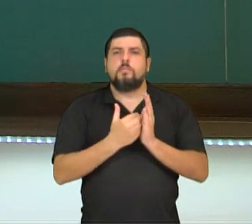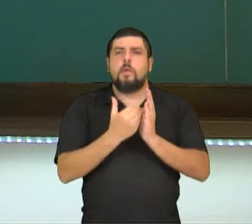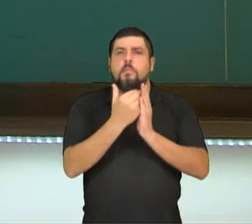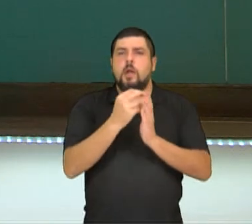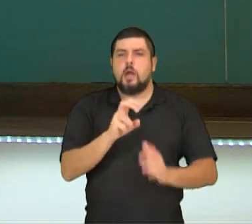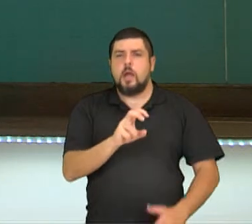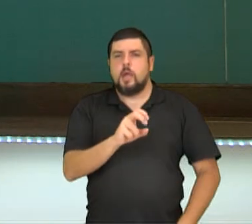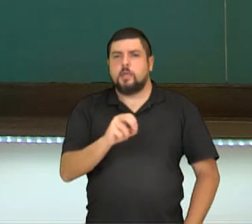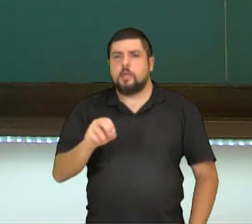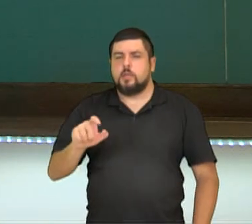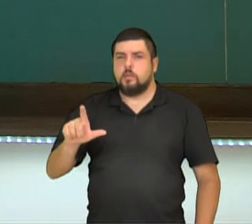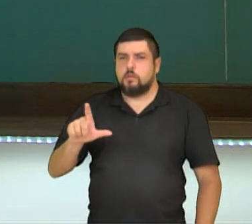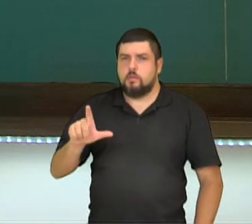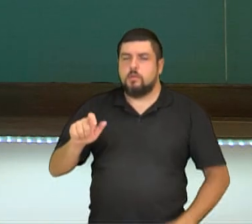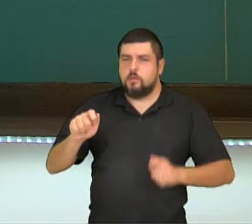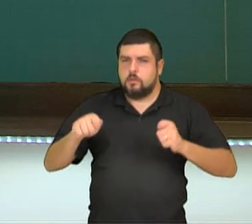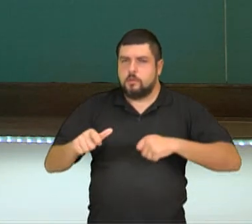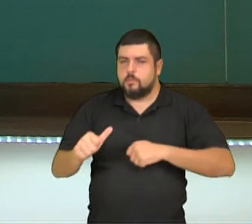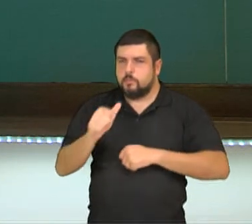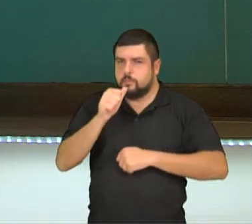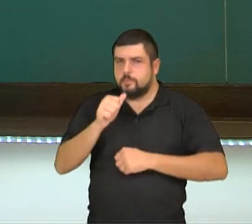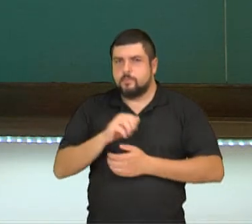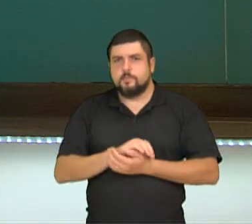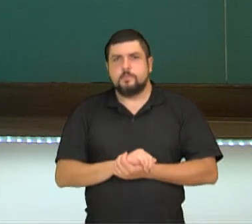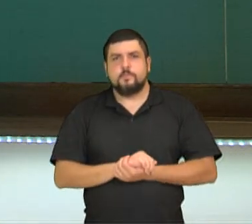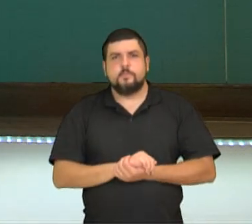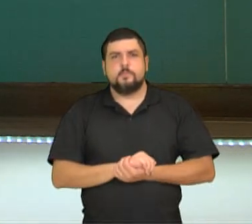para os marinheiros estarem consumindo, ok?